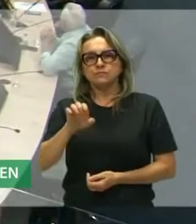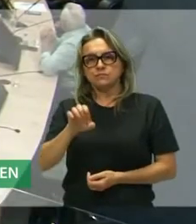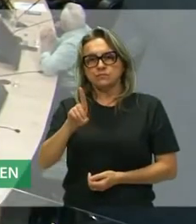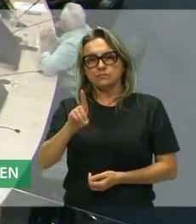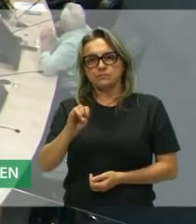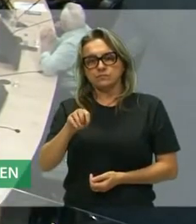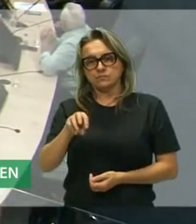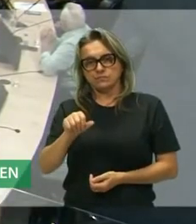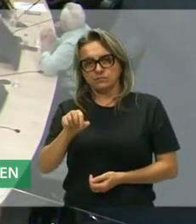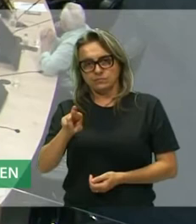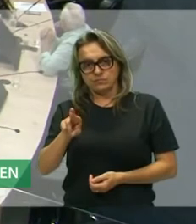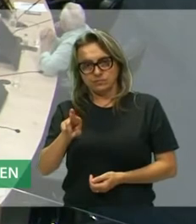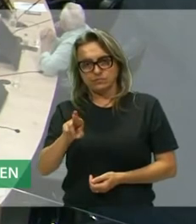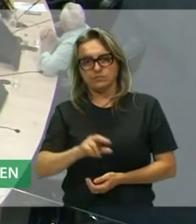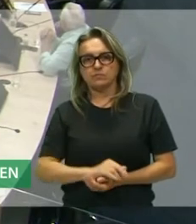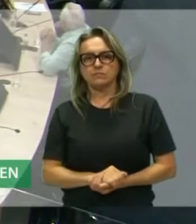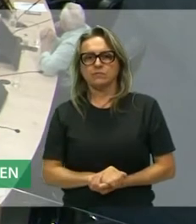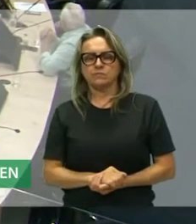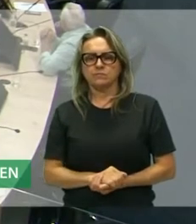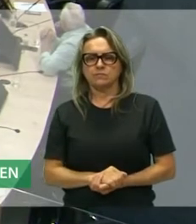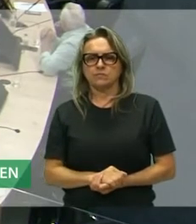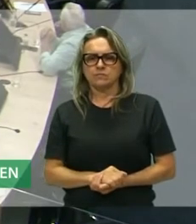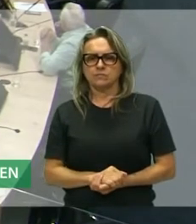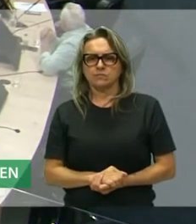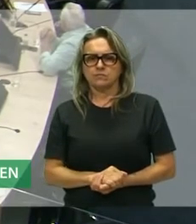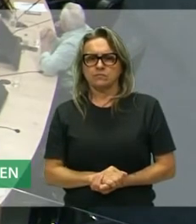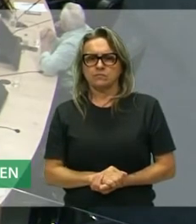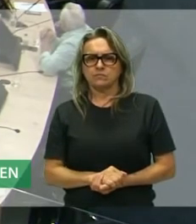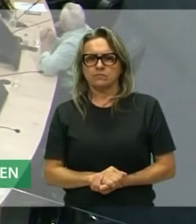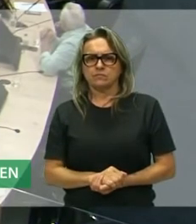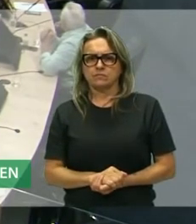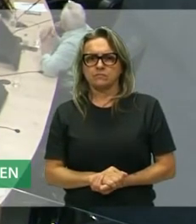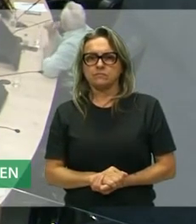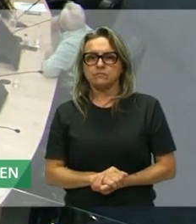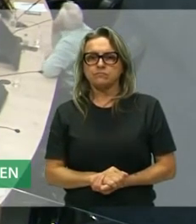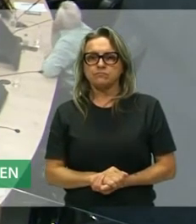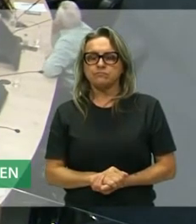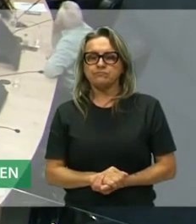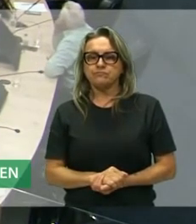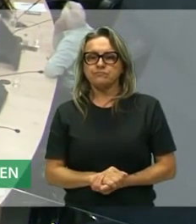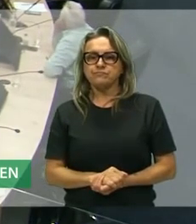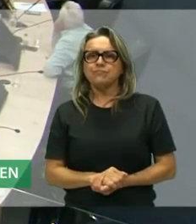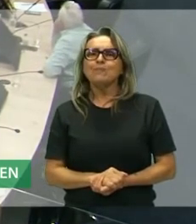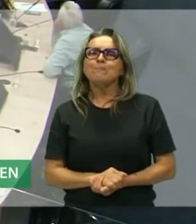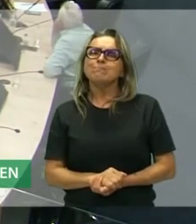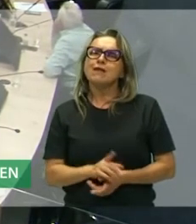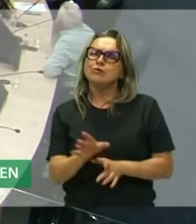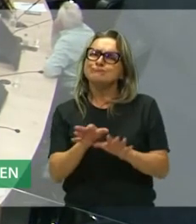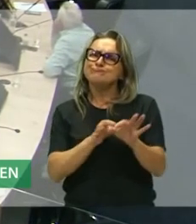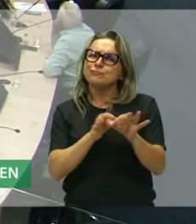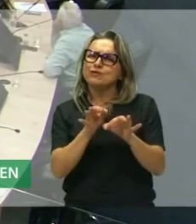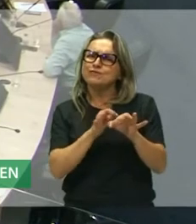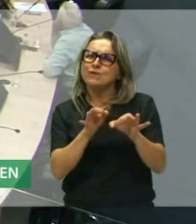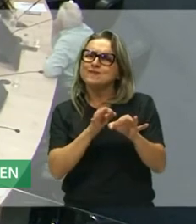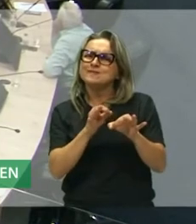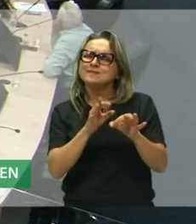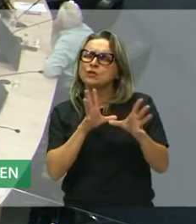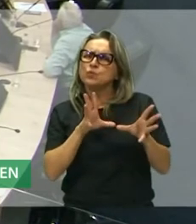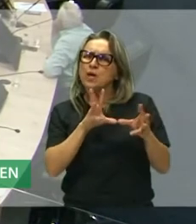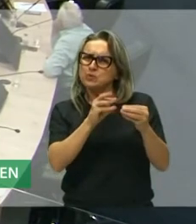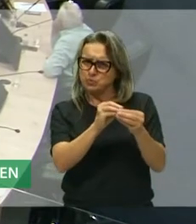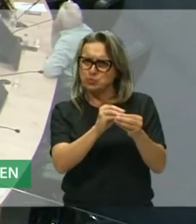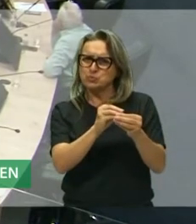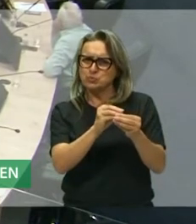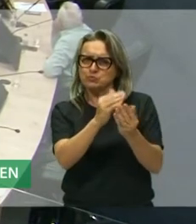Bom, boa noite. Eu estava até fazendo um compilado, porque até recentemente, até por ter uma iniciativa, até uma cobrança do nosso